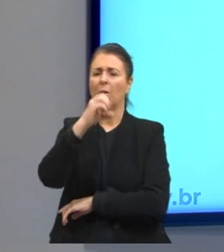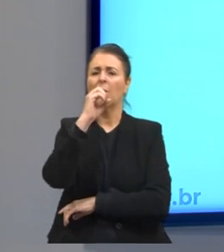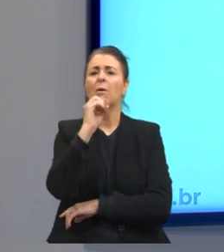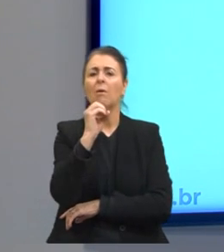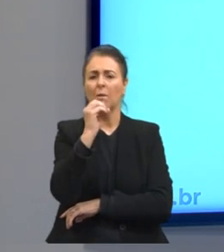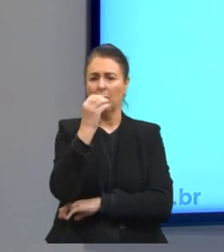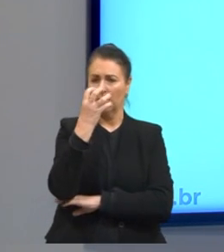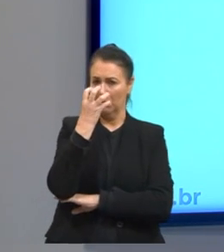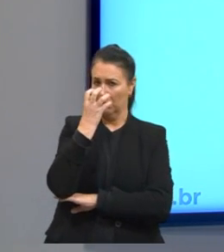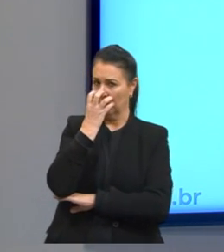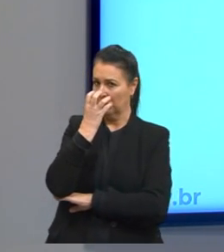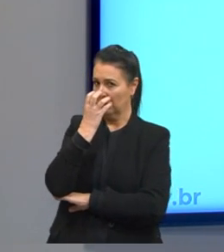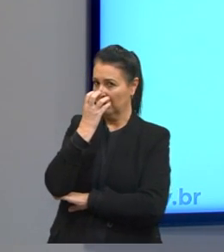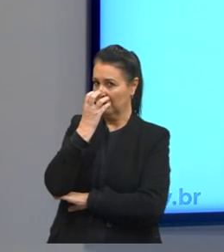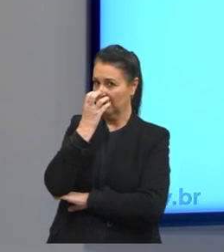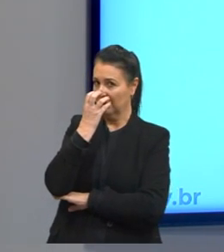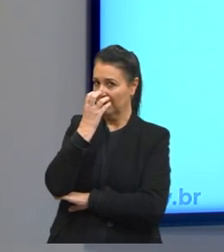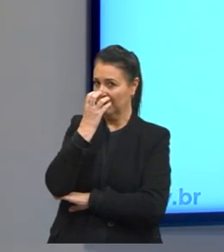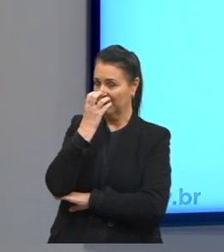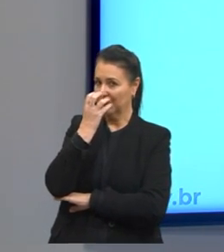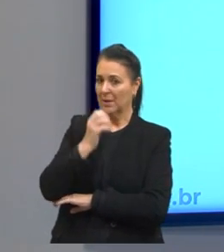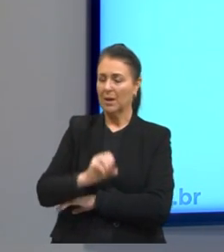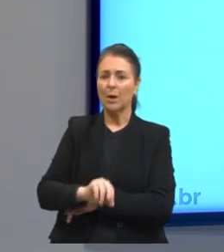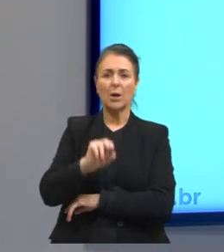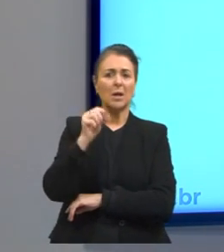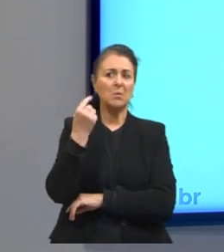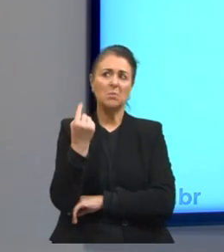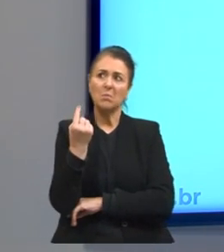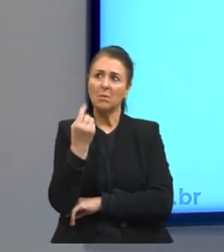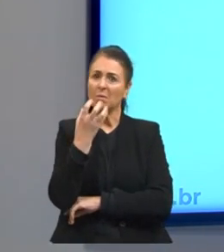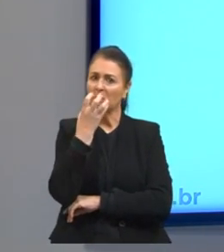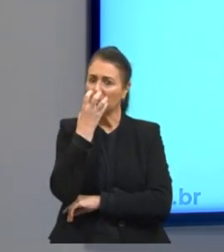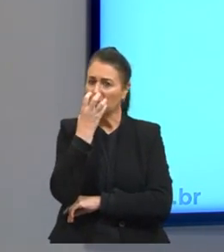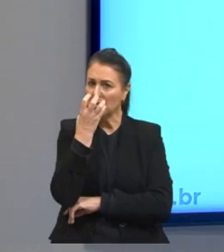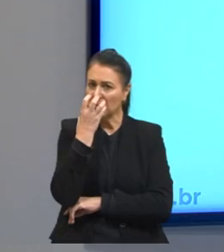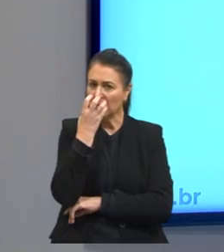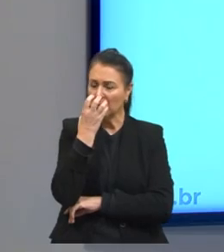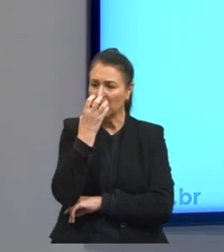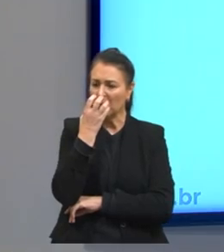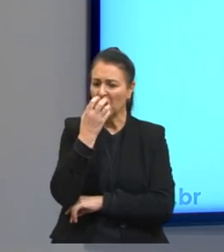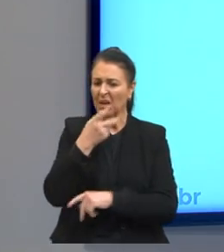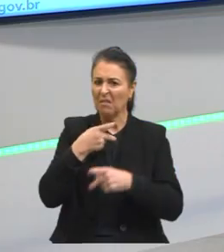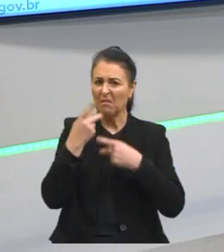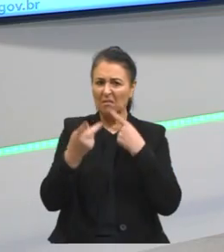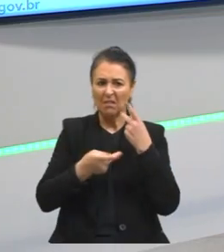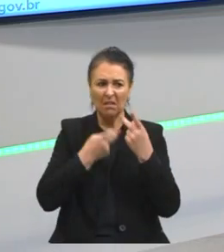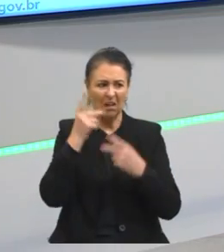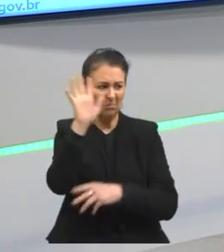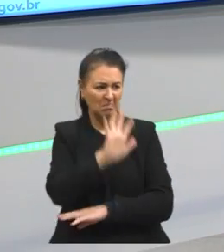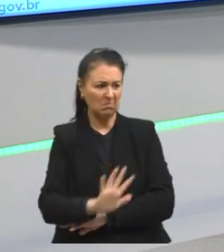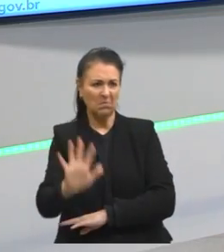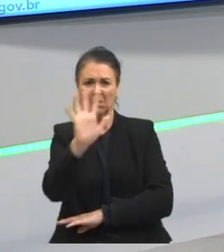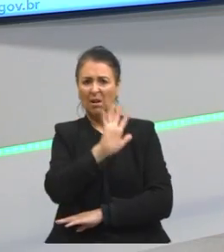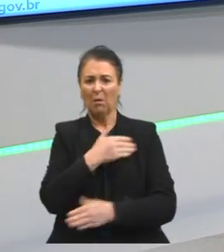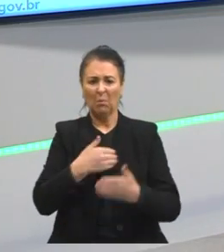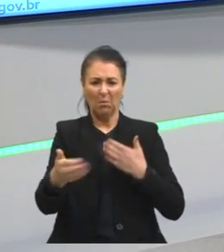cachorro. Esse um cachorro aqui é como dizer assim. Um cachorro qualquer.